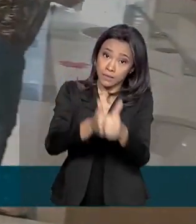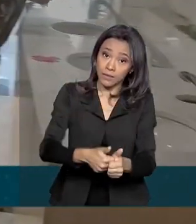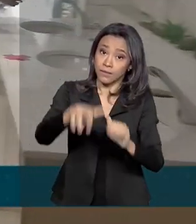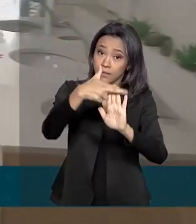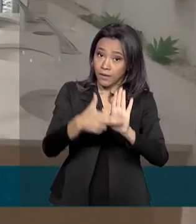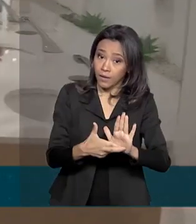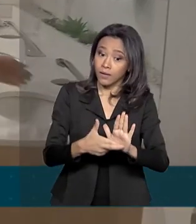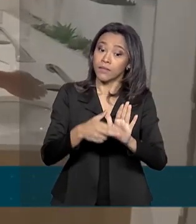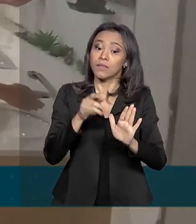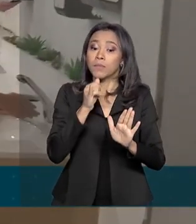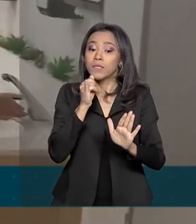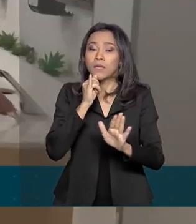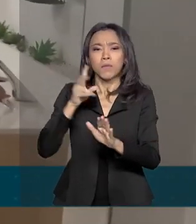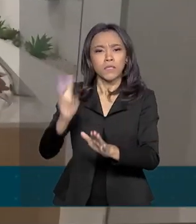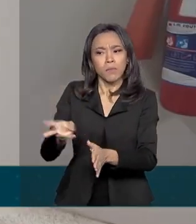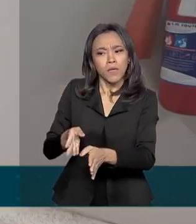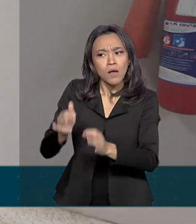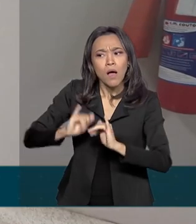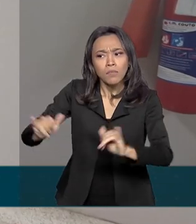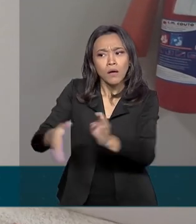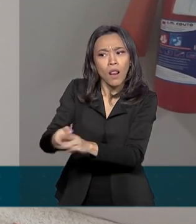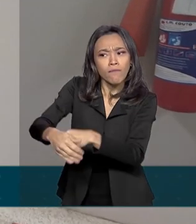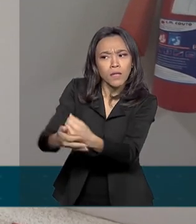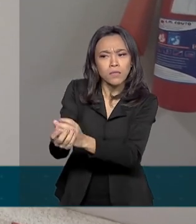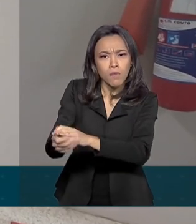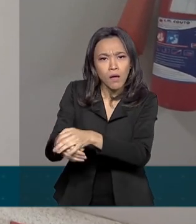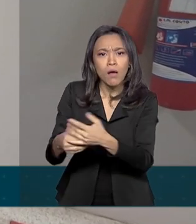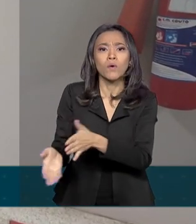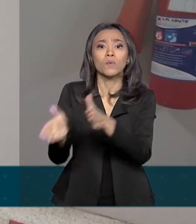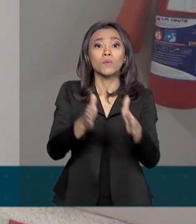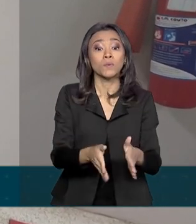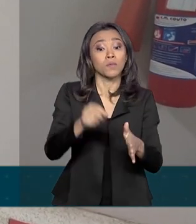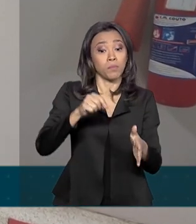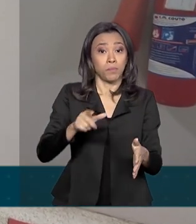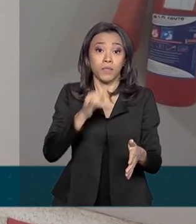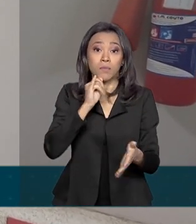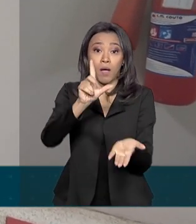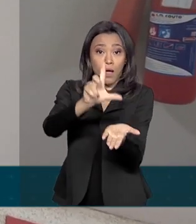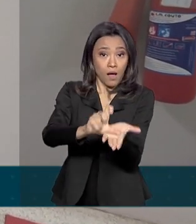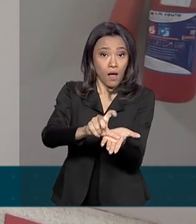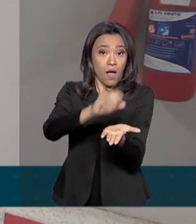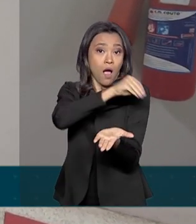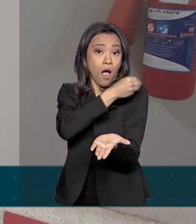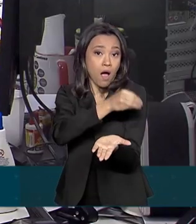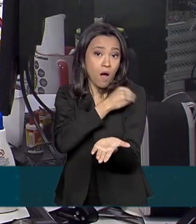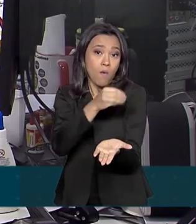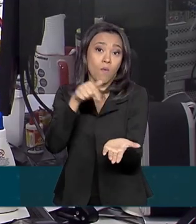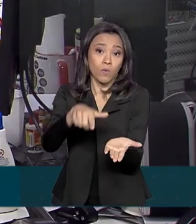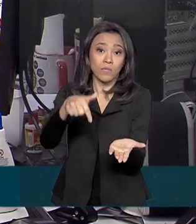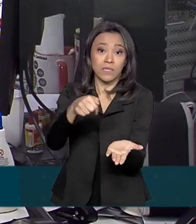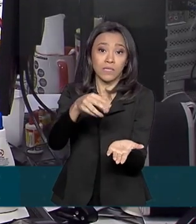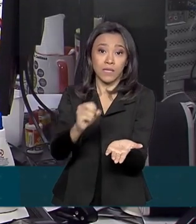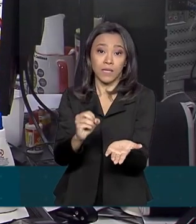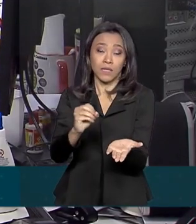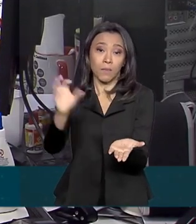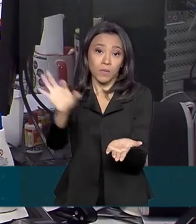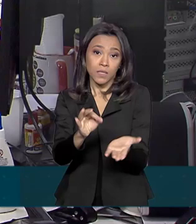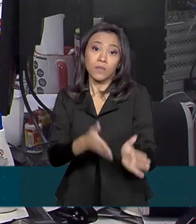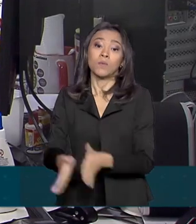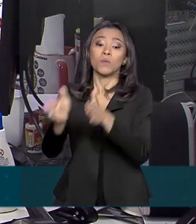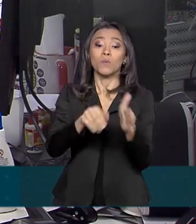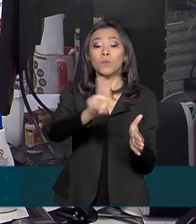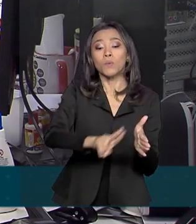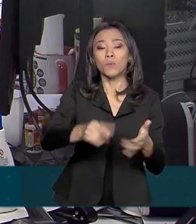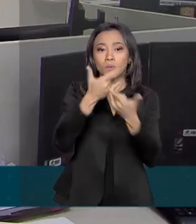como incentivar a lavagem das mãos e disponibilizar itens como álcool gel 70%, o uso obrigatório